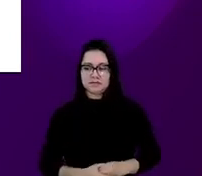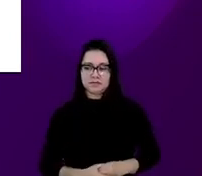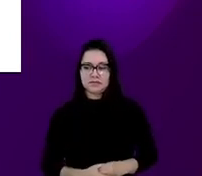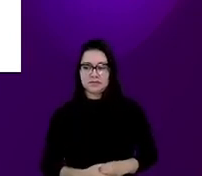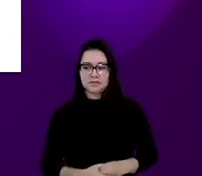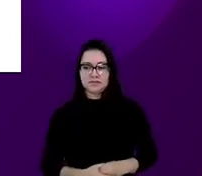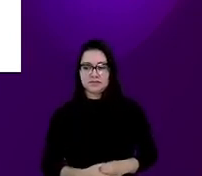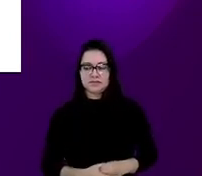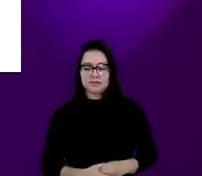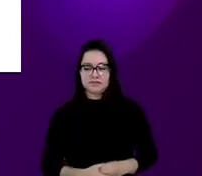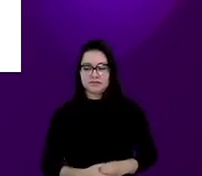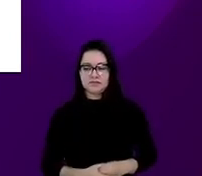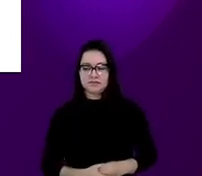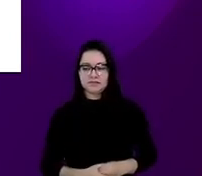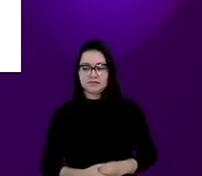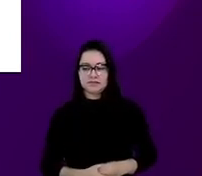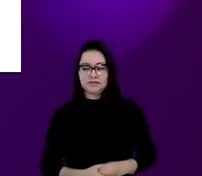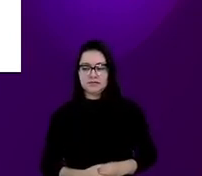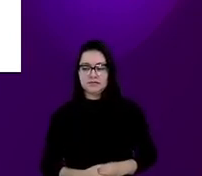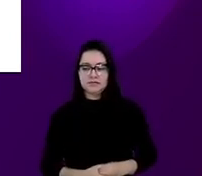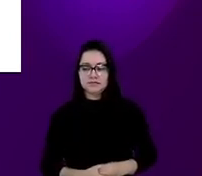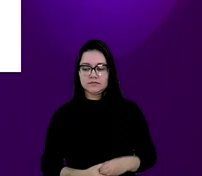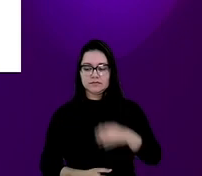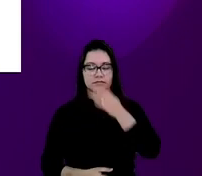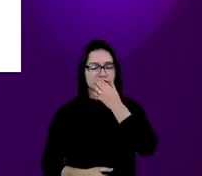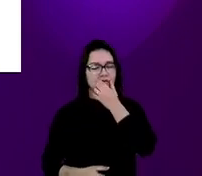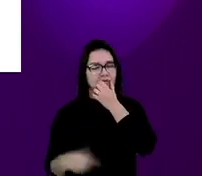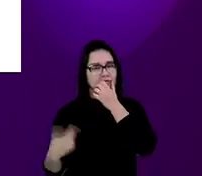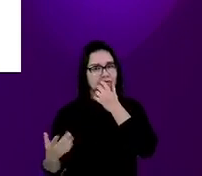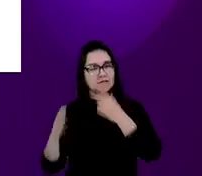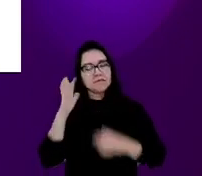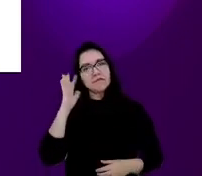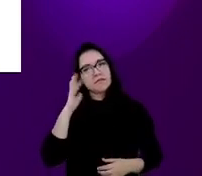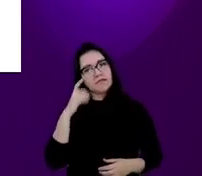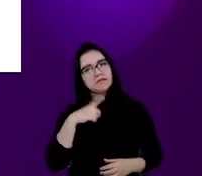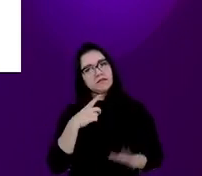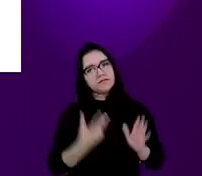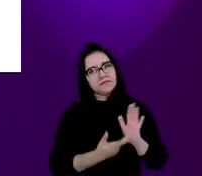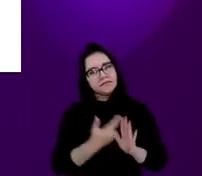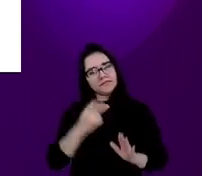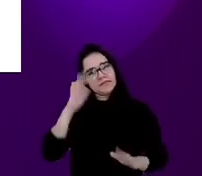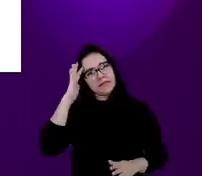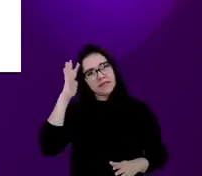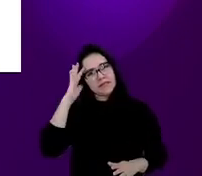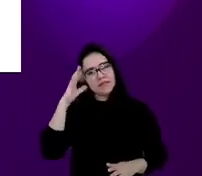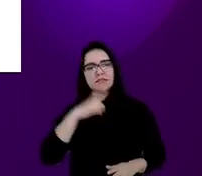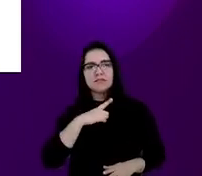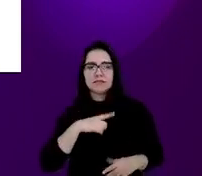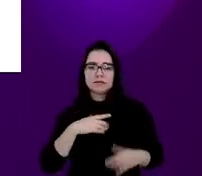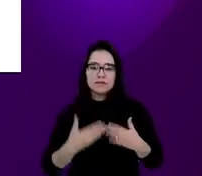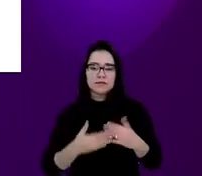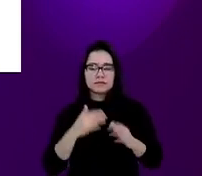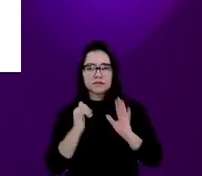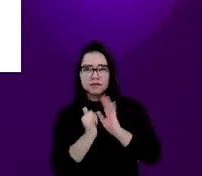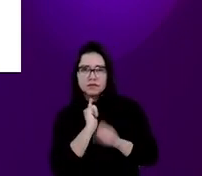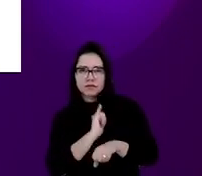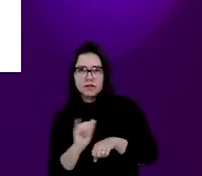da realidade. Então, pense muito, imagine a operação, pense na estratégia instrumental,